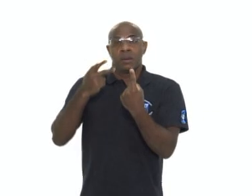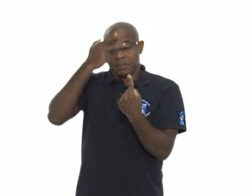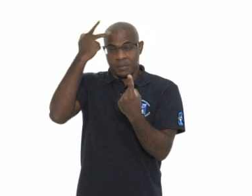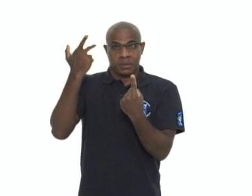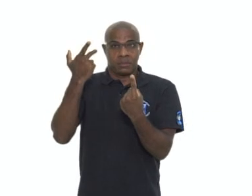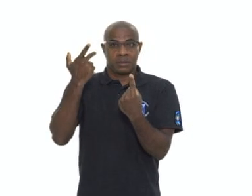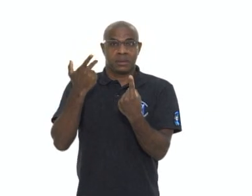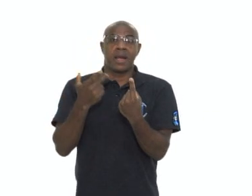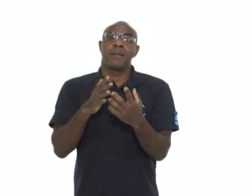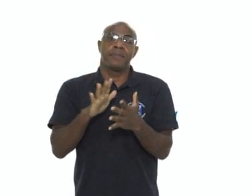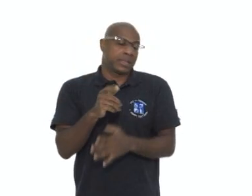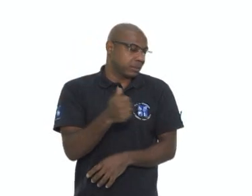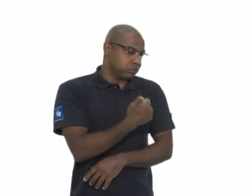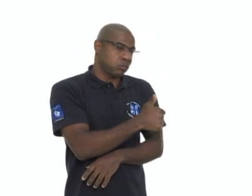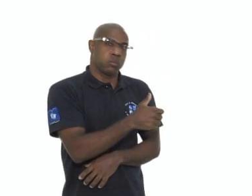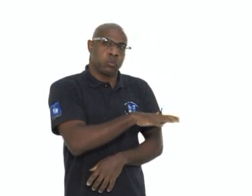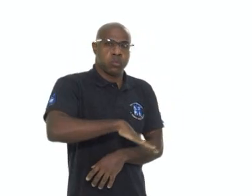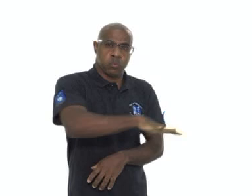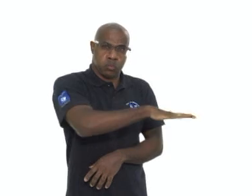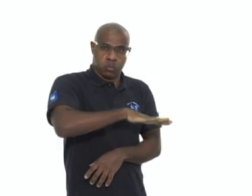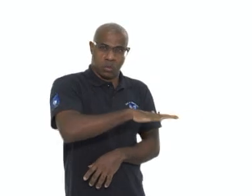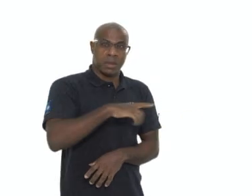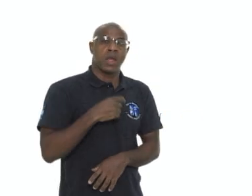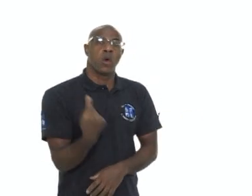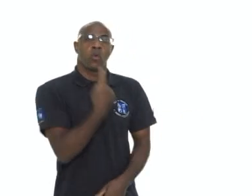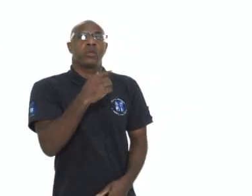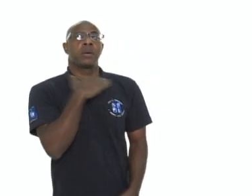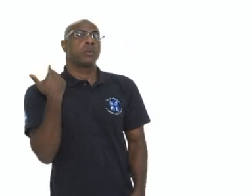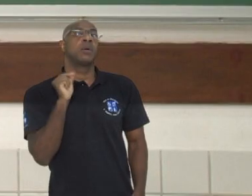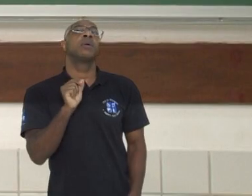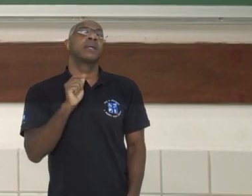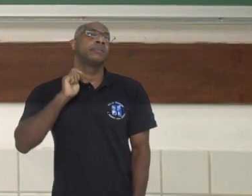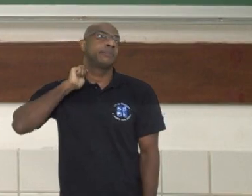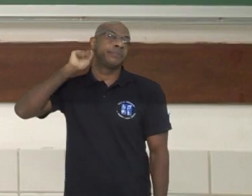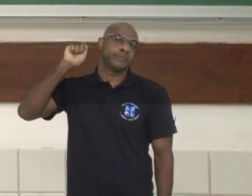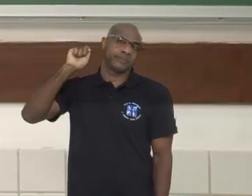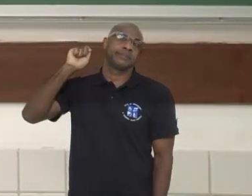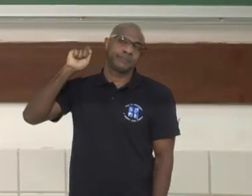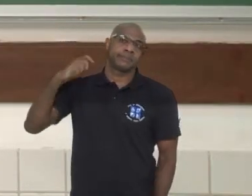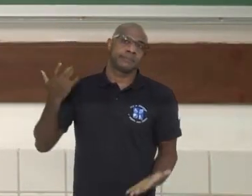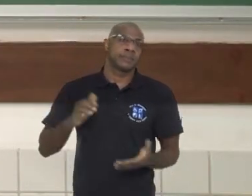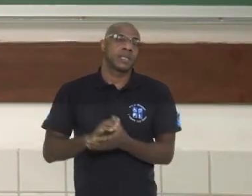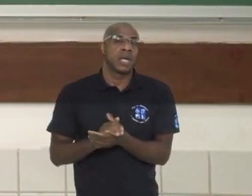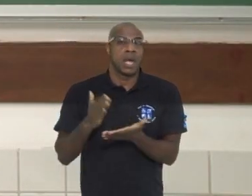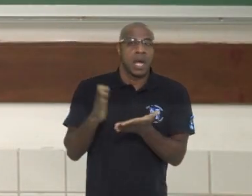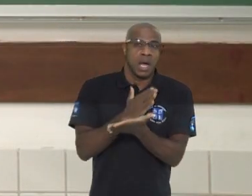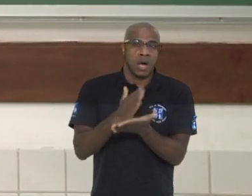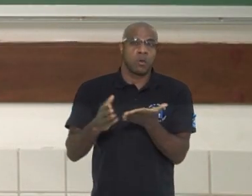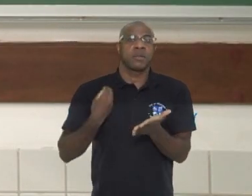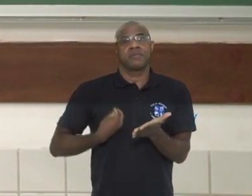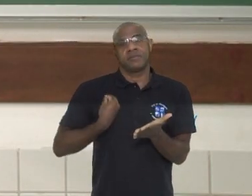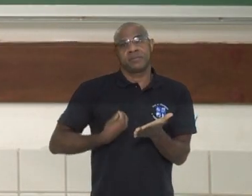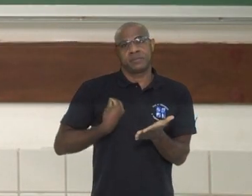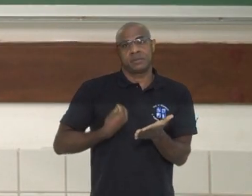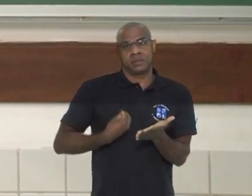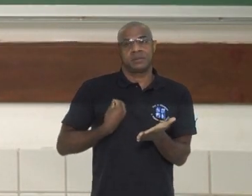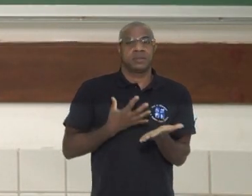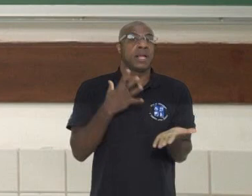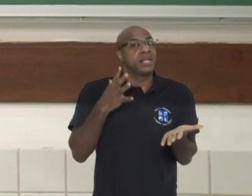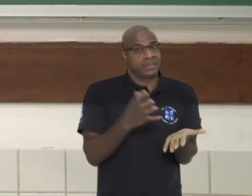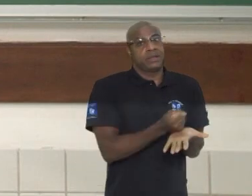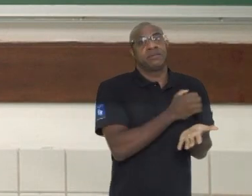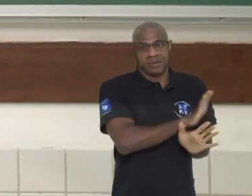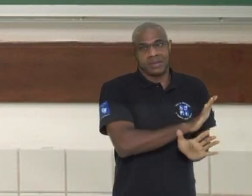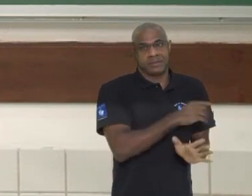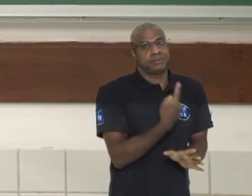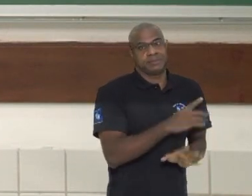muitos condenados, o único a morrer foi Tiradentes. Então, veja que algumas pessoas tiveram suas vidas poupadas, Tiradentes não. Nós